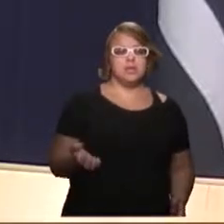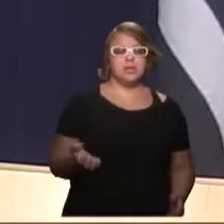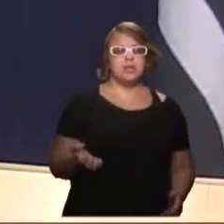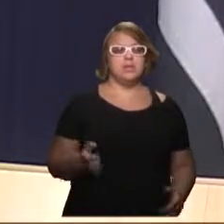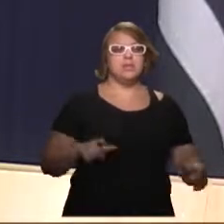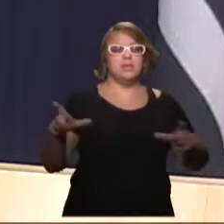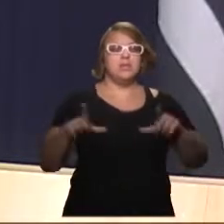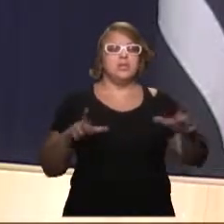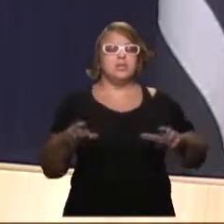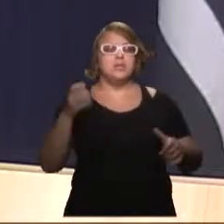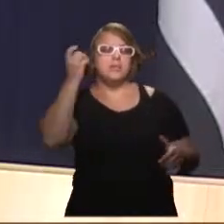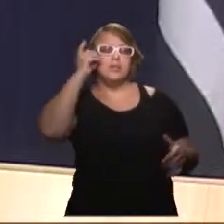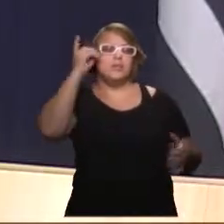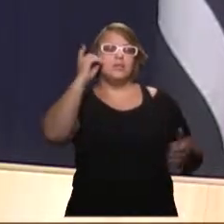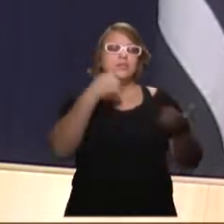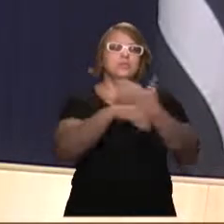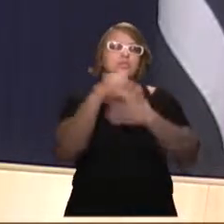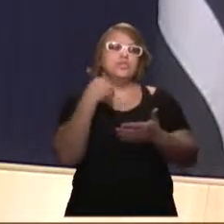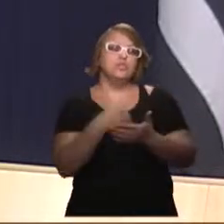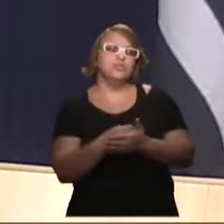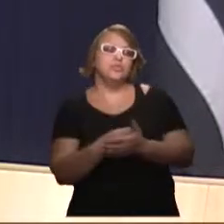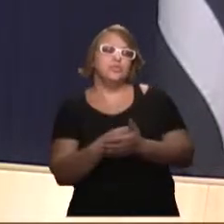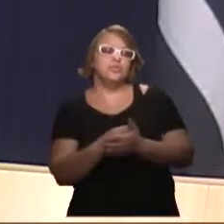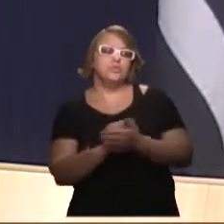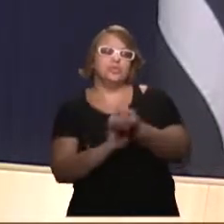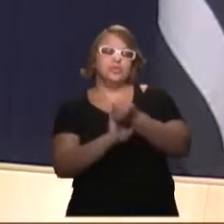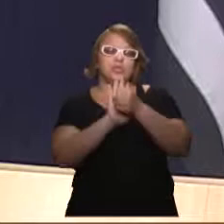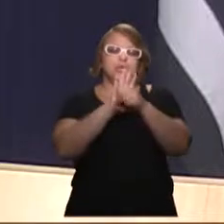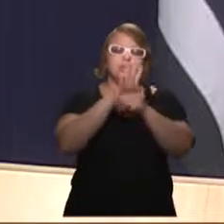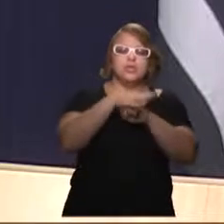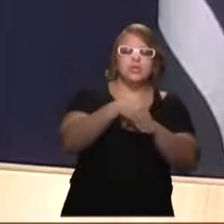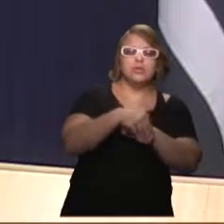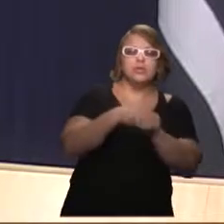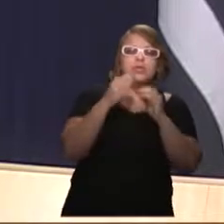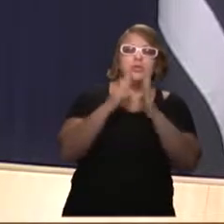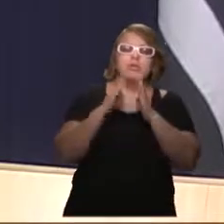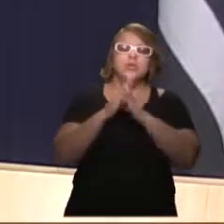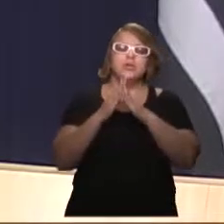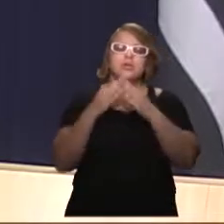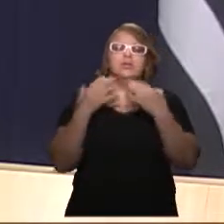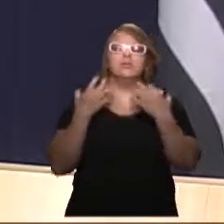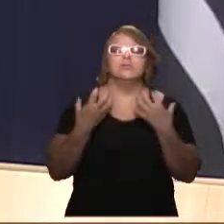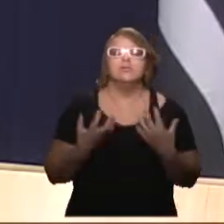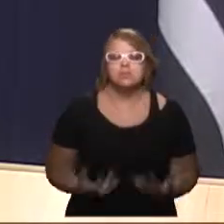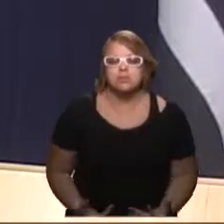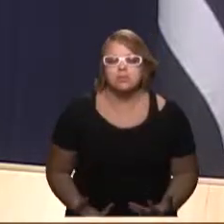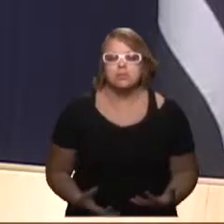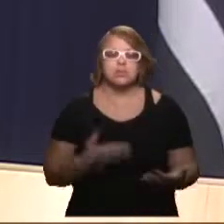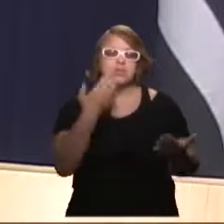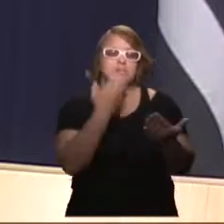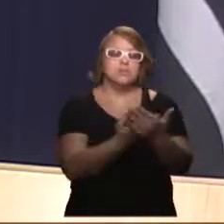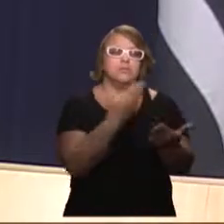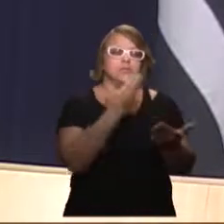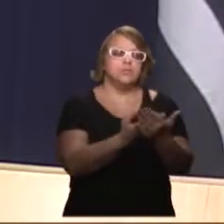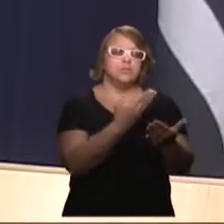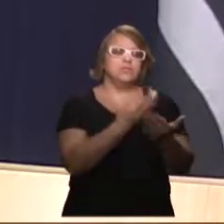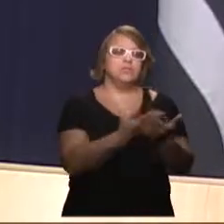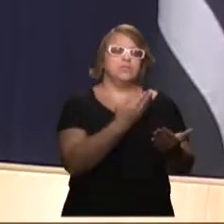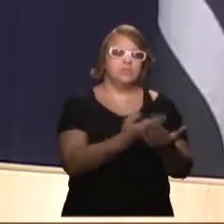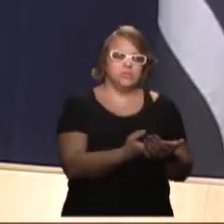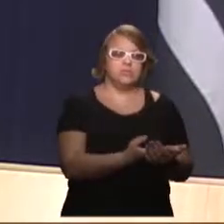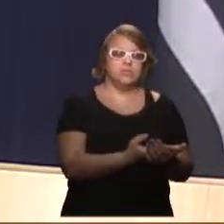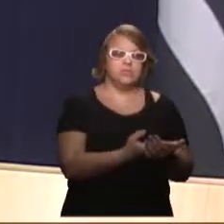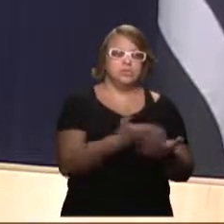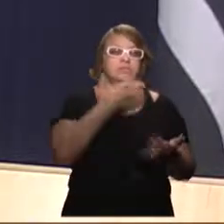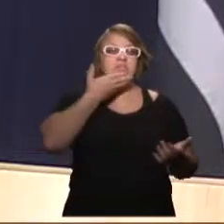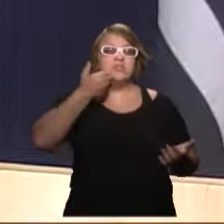10 horas da noite e ainda vai estudar. E ainda vai estudar, mas tem uma família de 5, 6 pessoas para sustentar. Então é para